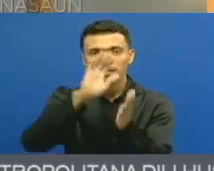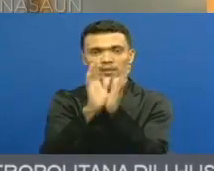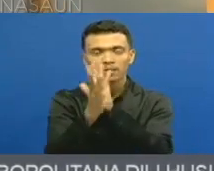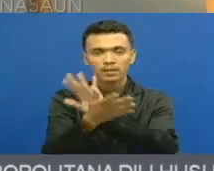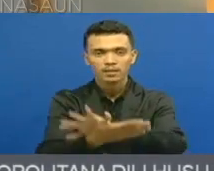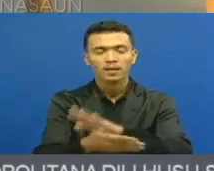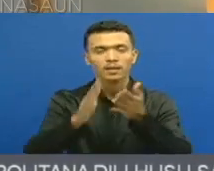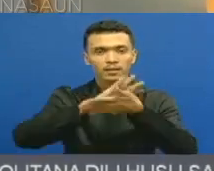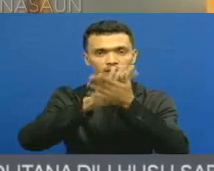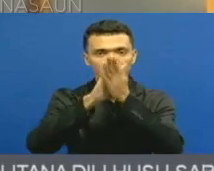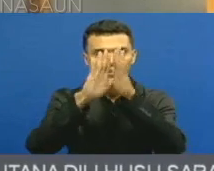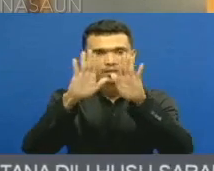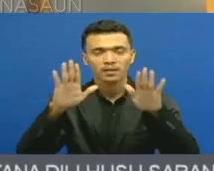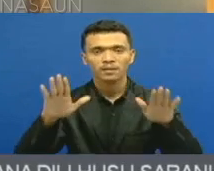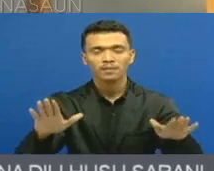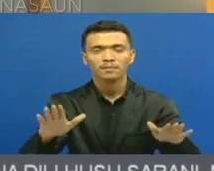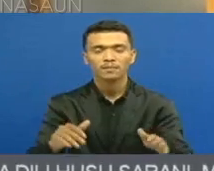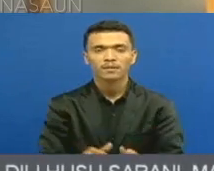da menininha.